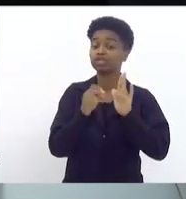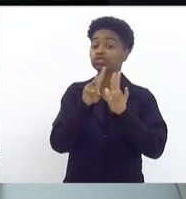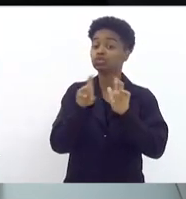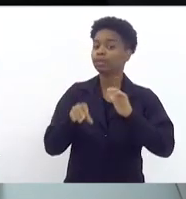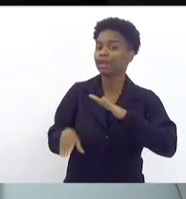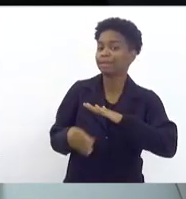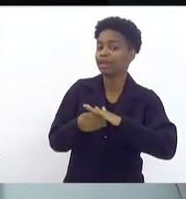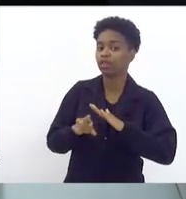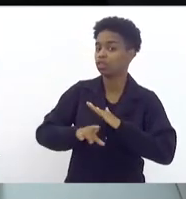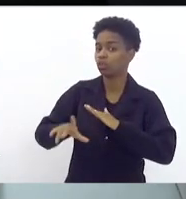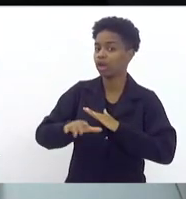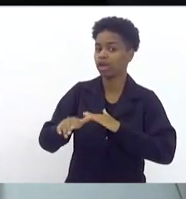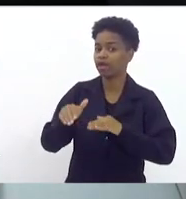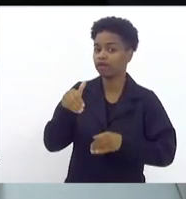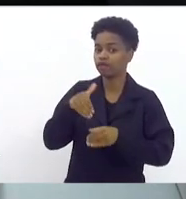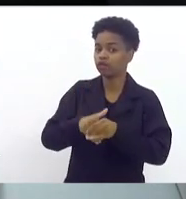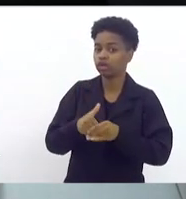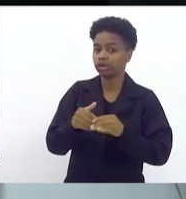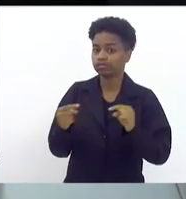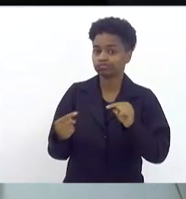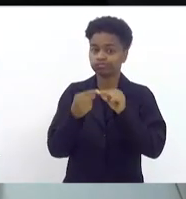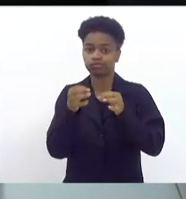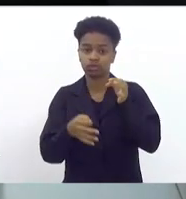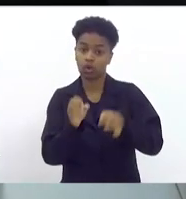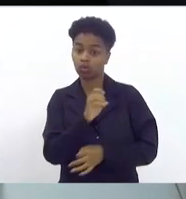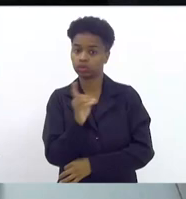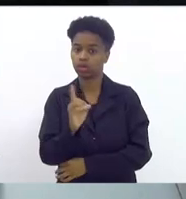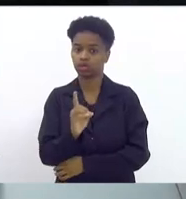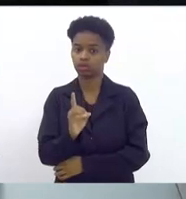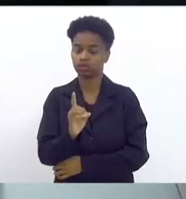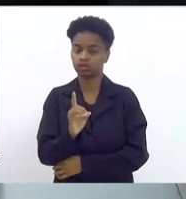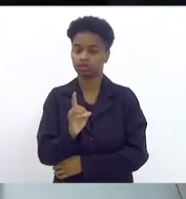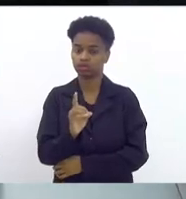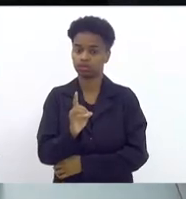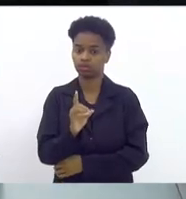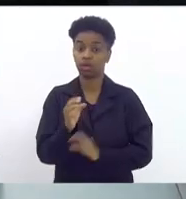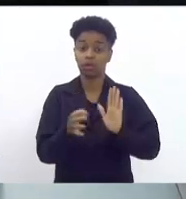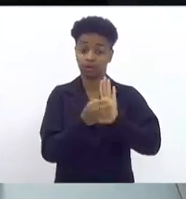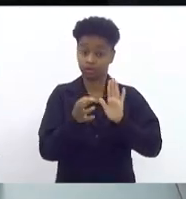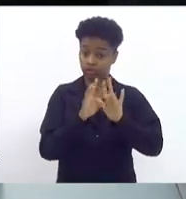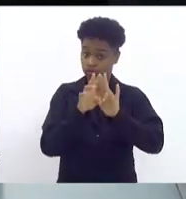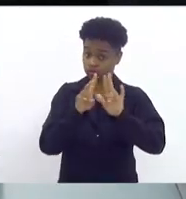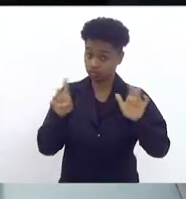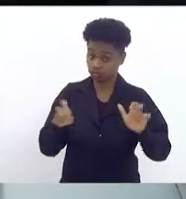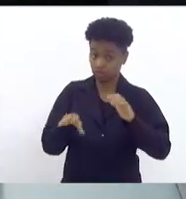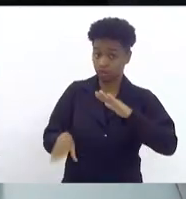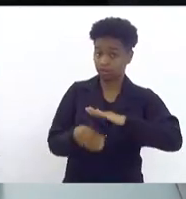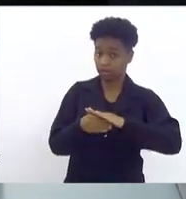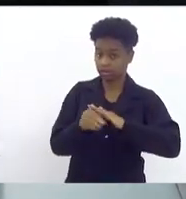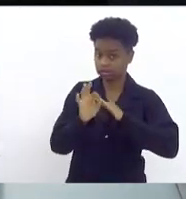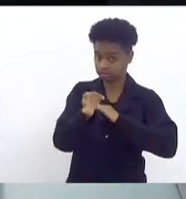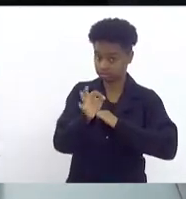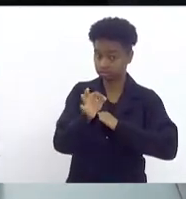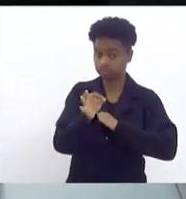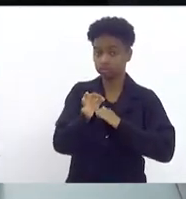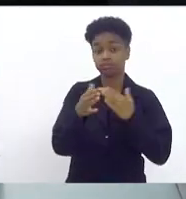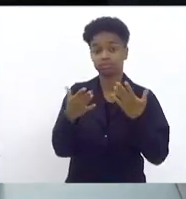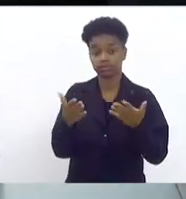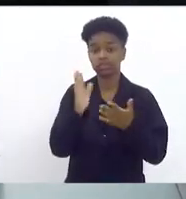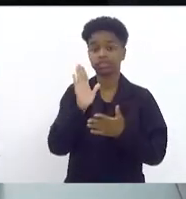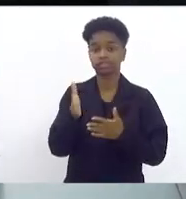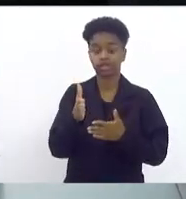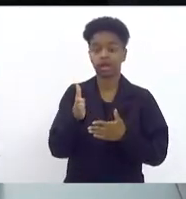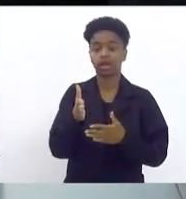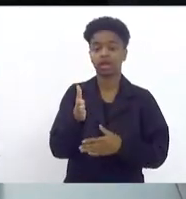emendas, não é pela juridicidade. O gabinete do deputado Canelo, o parecer é sobre as emendas. Sobre as emendas. Ele já